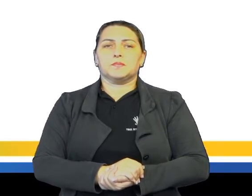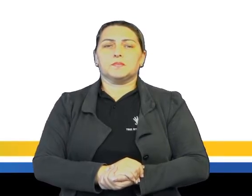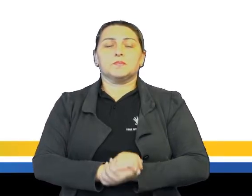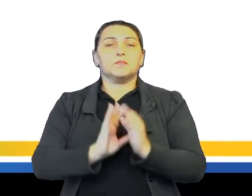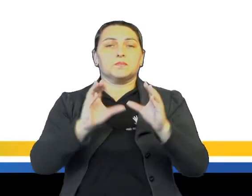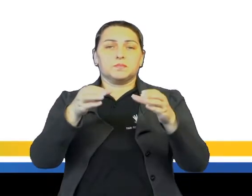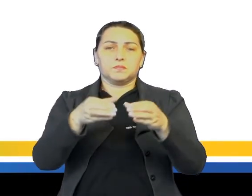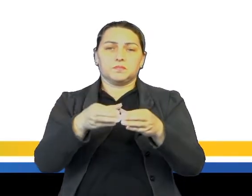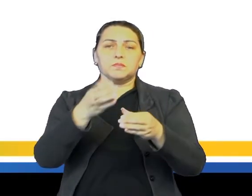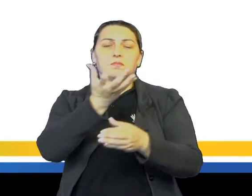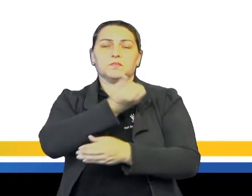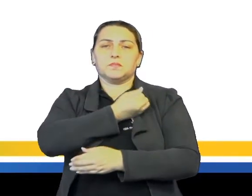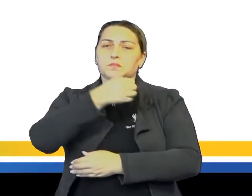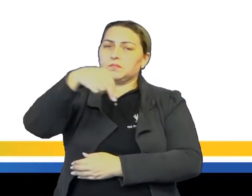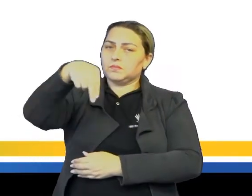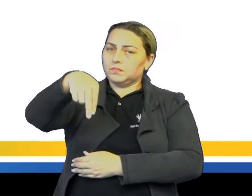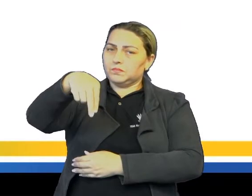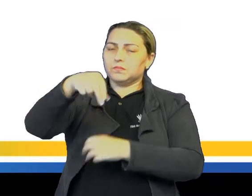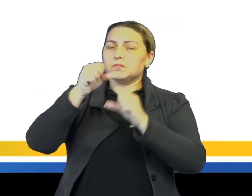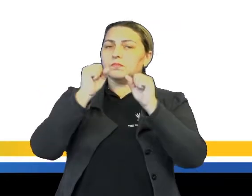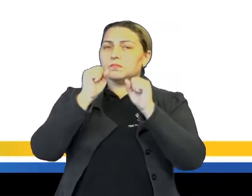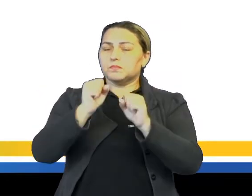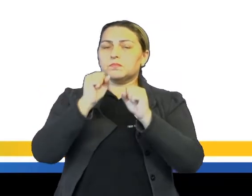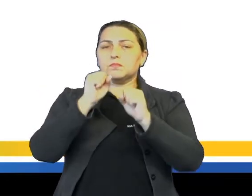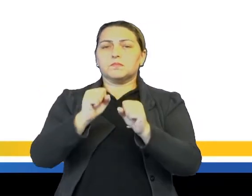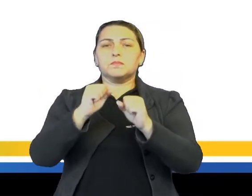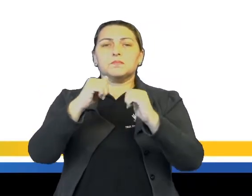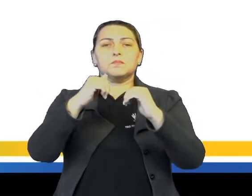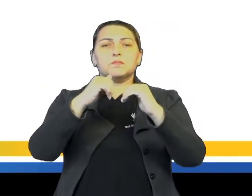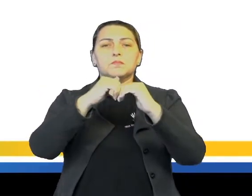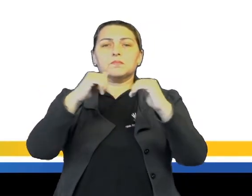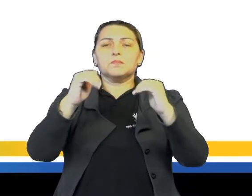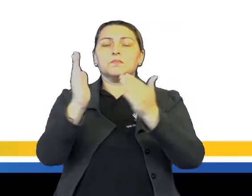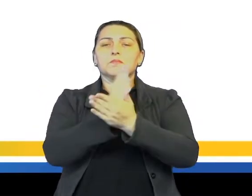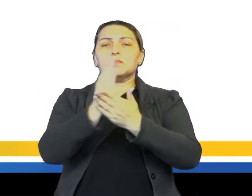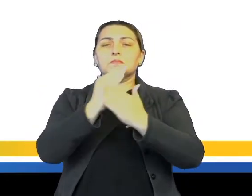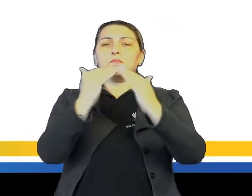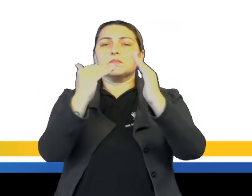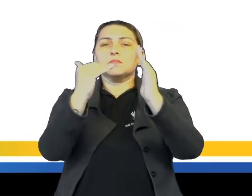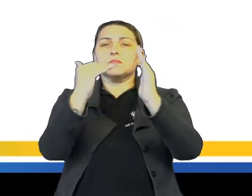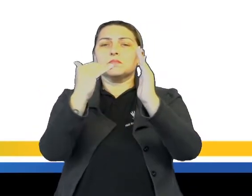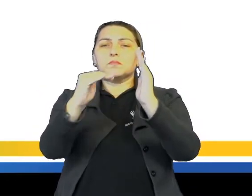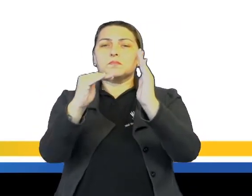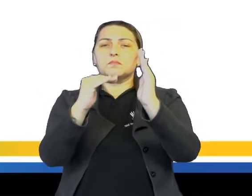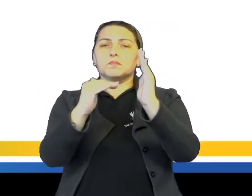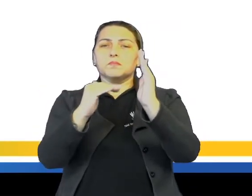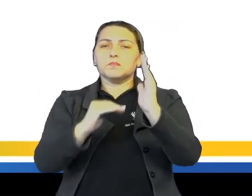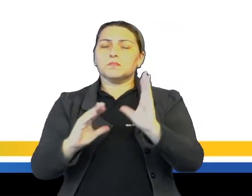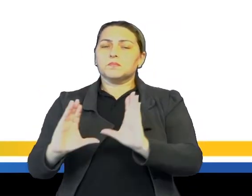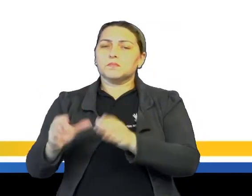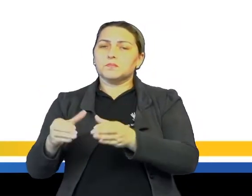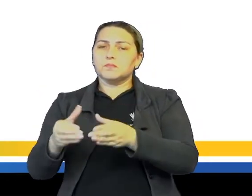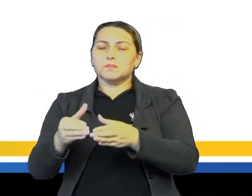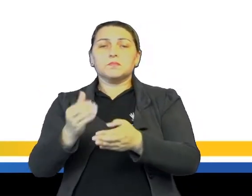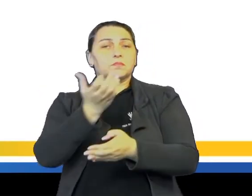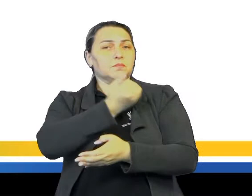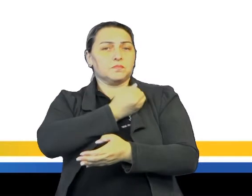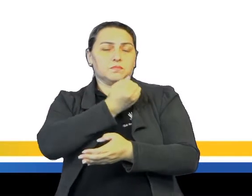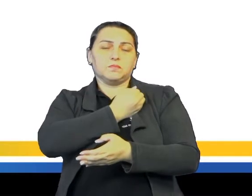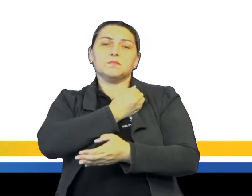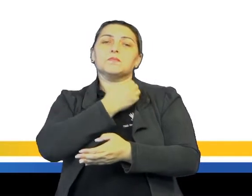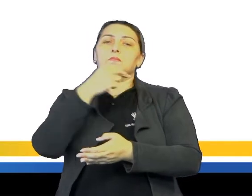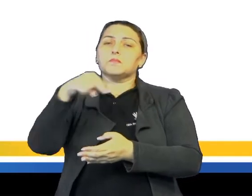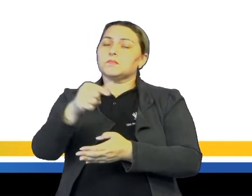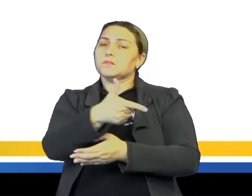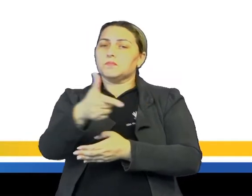O conjunto dos números naturais, ele pode ser subdividido em alguns conjuntos. Nós temos aqui o conjunto dos números